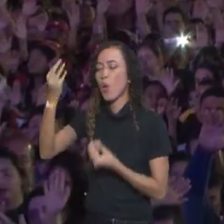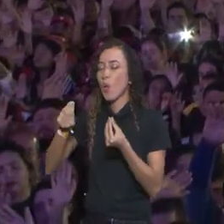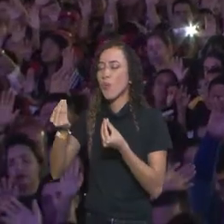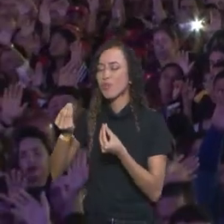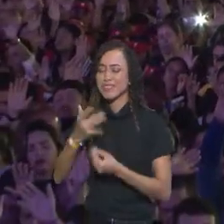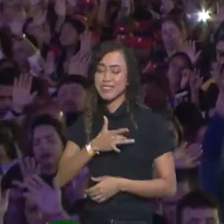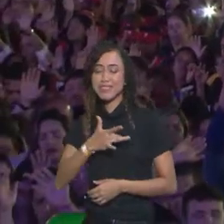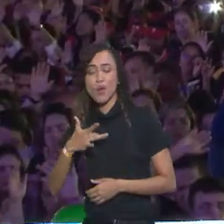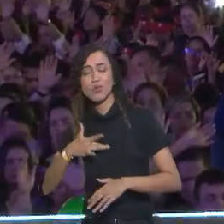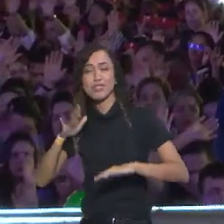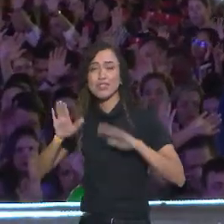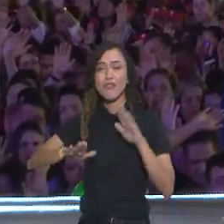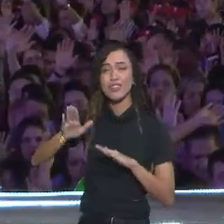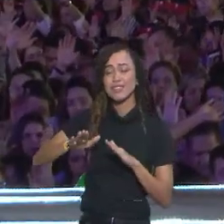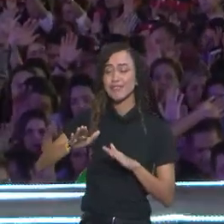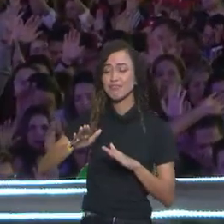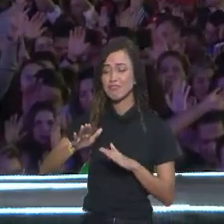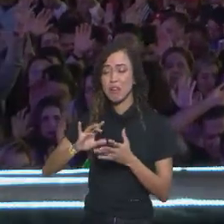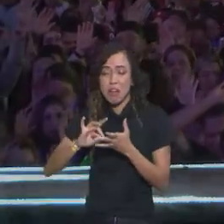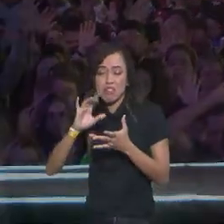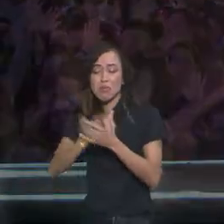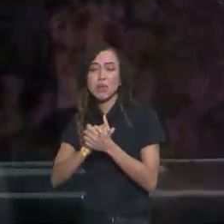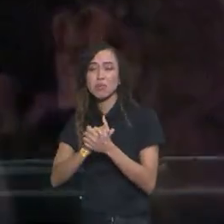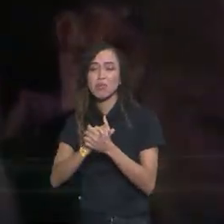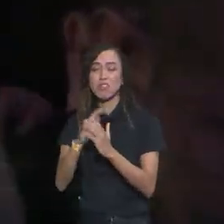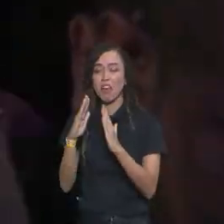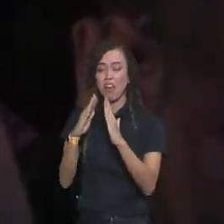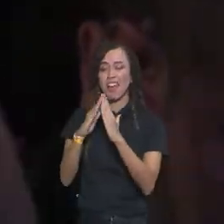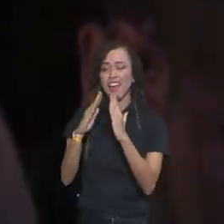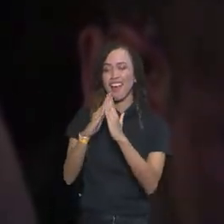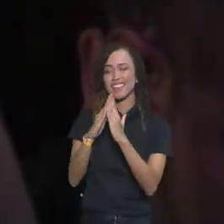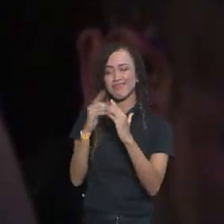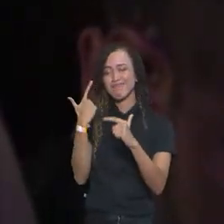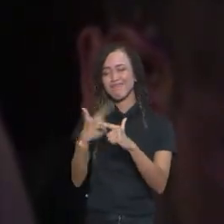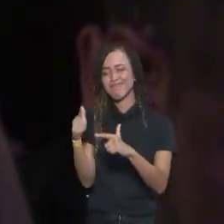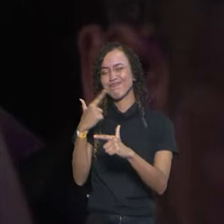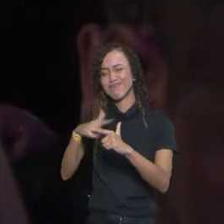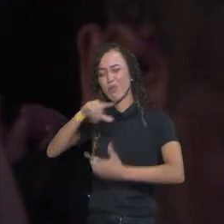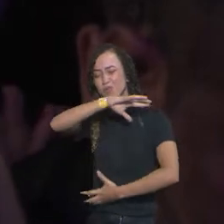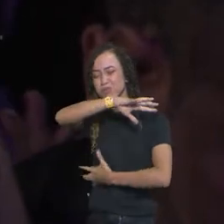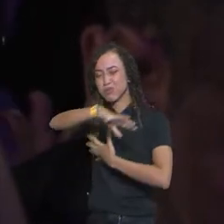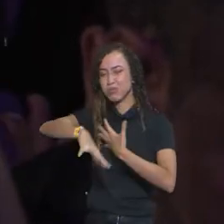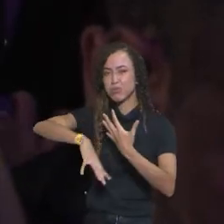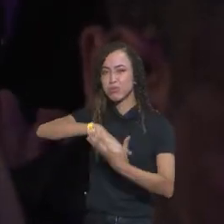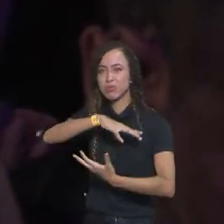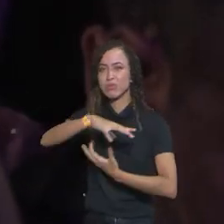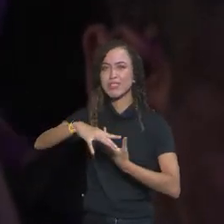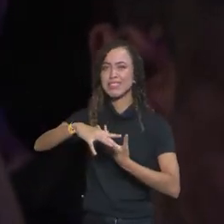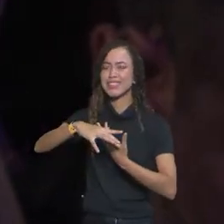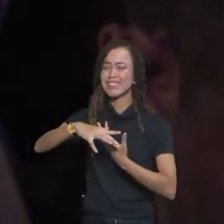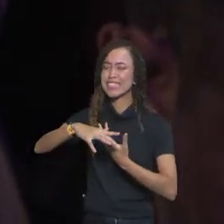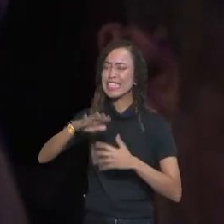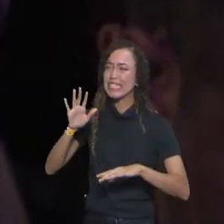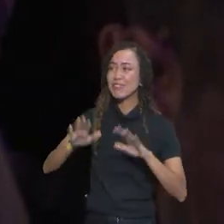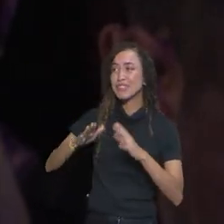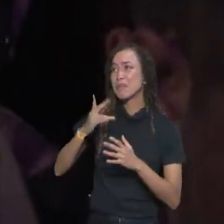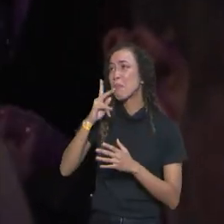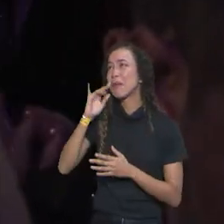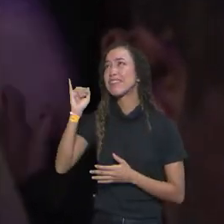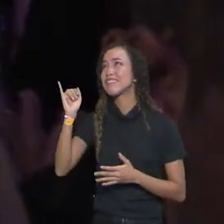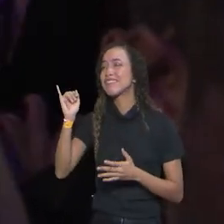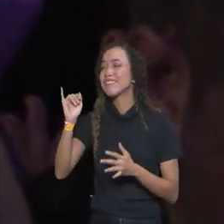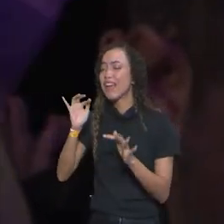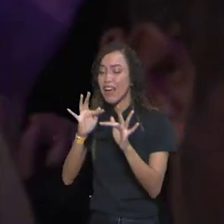saúde talvez do casamento senhor Talvez um lar que está se desfazendo talvez pai uma família